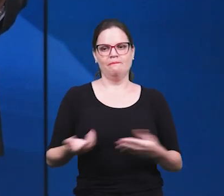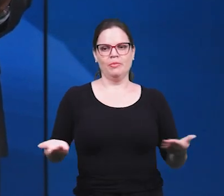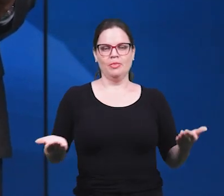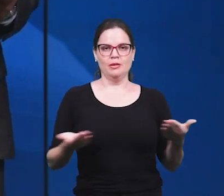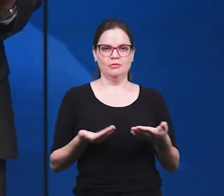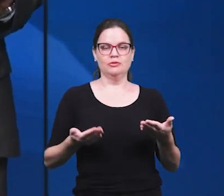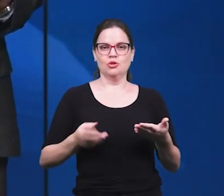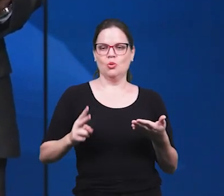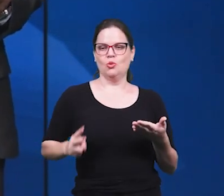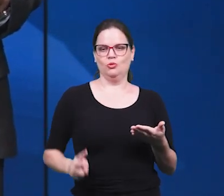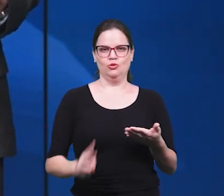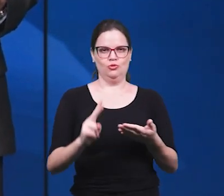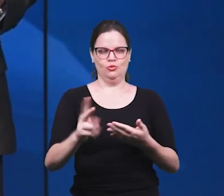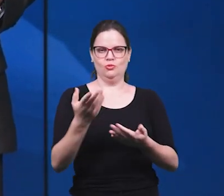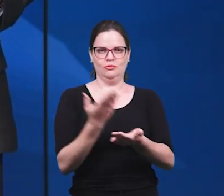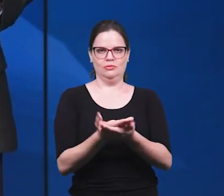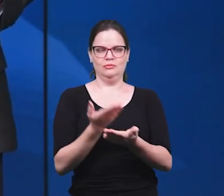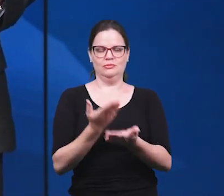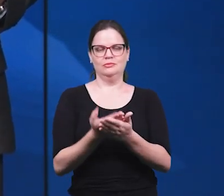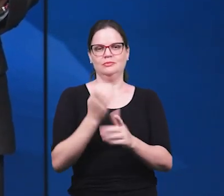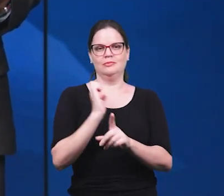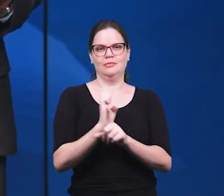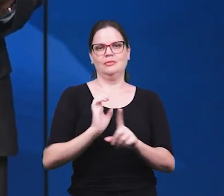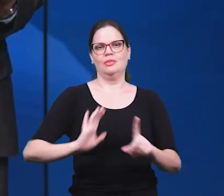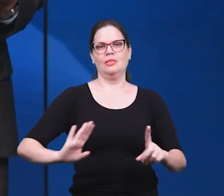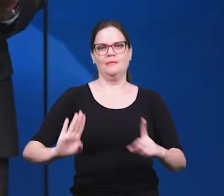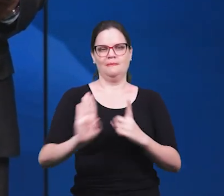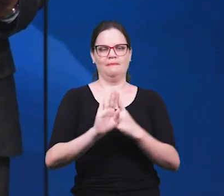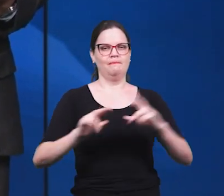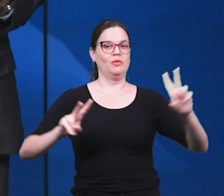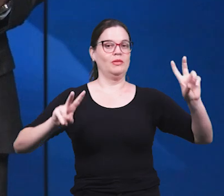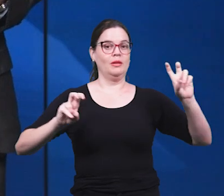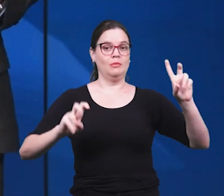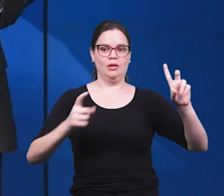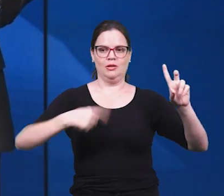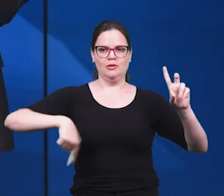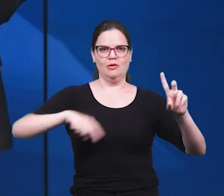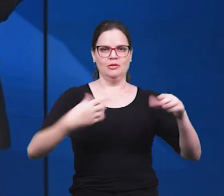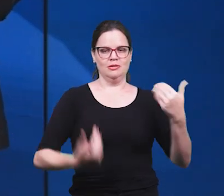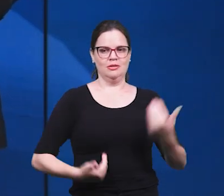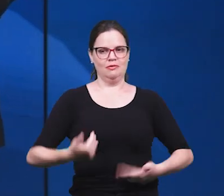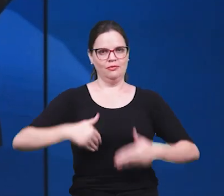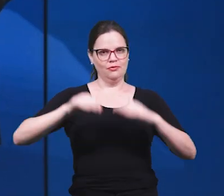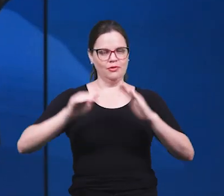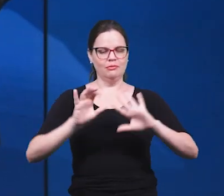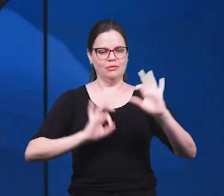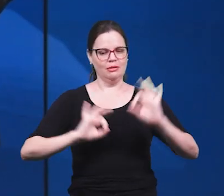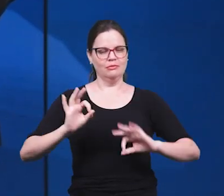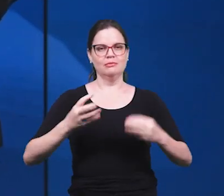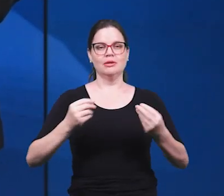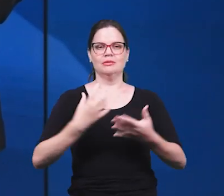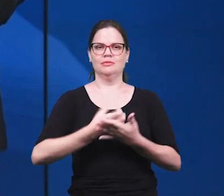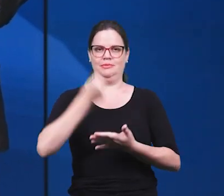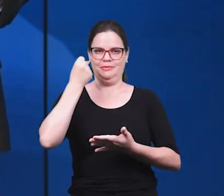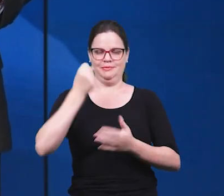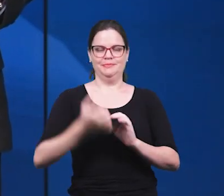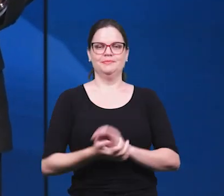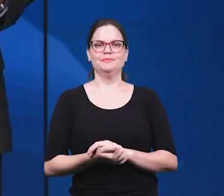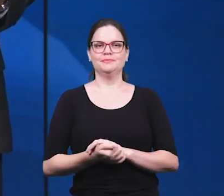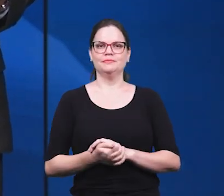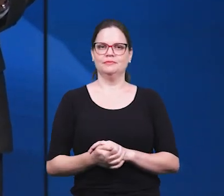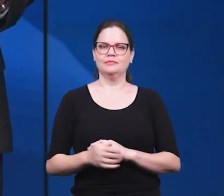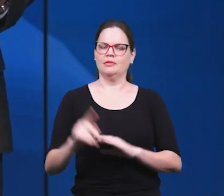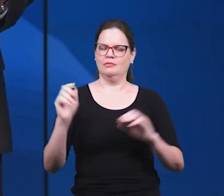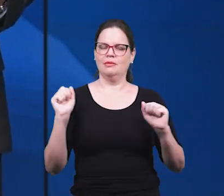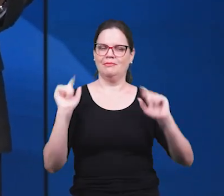dar continuidade na nossa escola bíblica ainda ao nosso tema, o preparo da igreja para o arrebatamento, que aliás tem sido